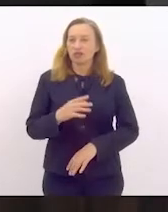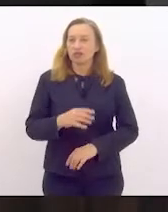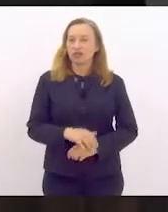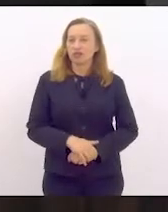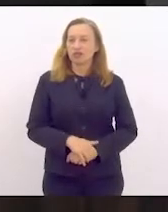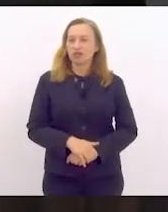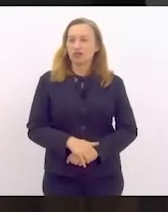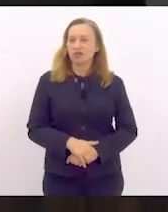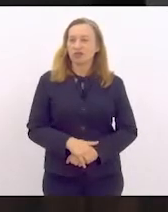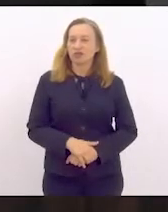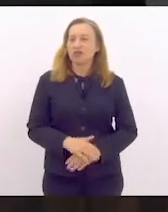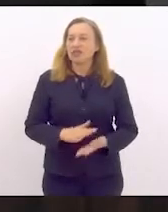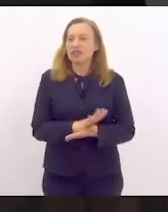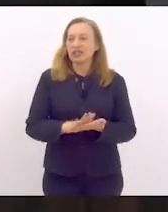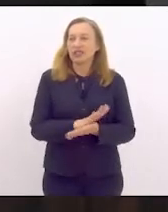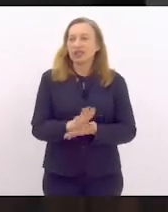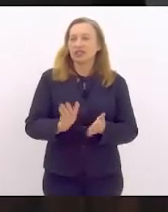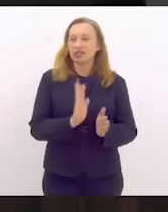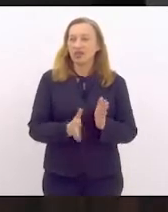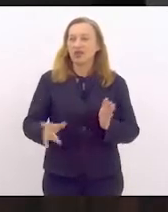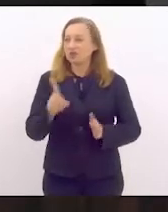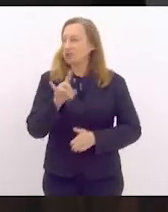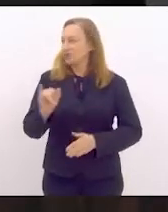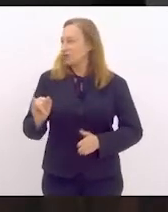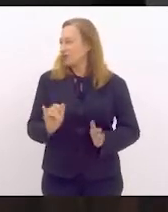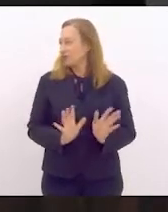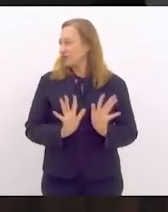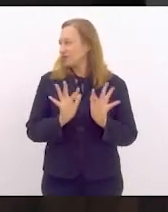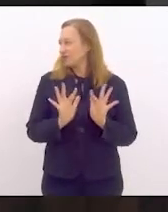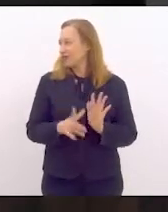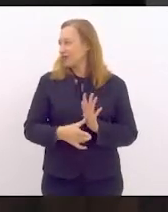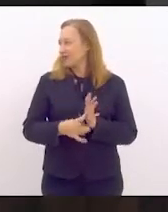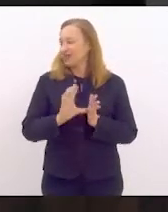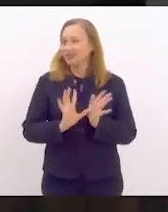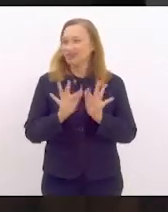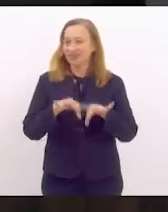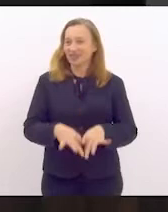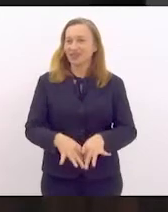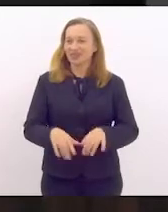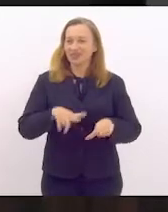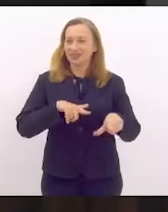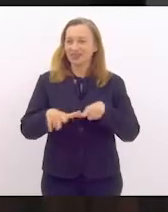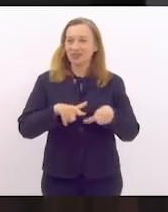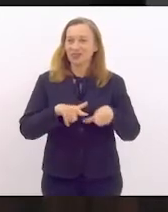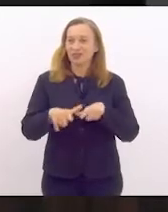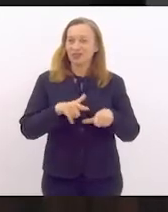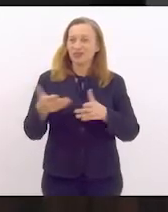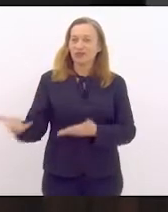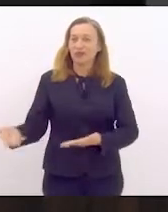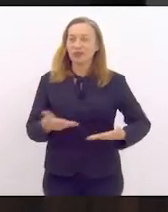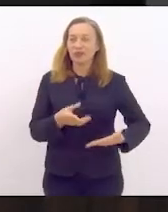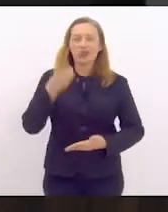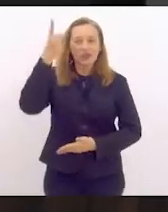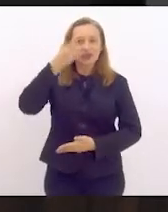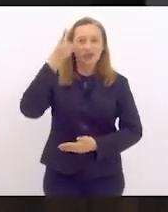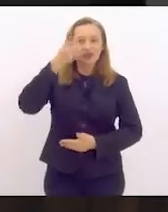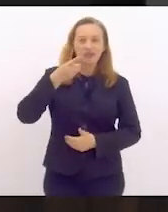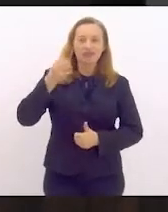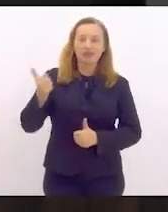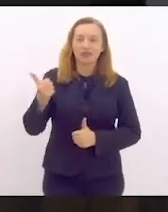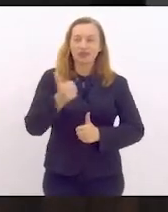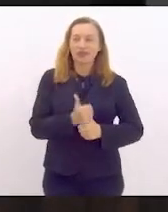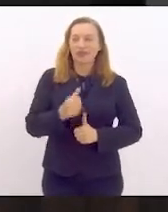Ok. Nada mais a tratar na ordem do dia. A presidência, antes de encerrar os trabalhos, convida a deputada Tia Ju